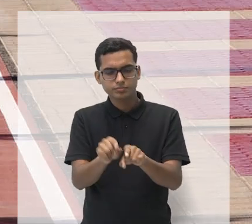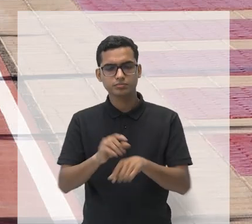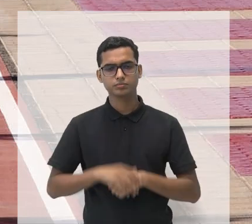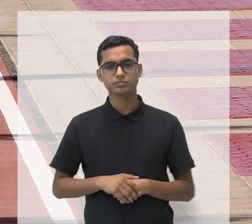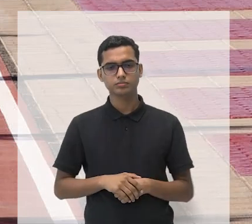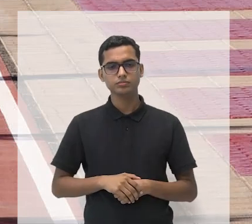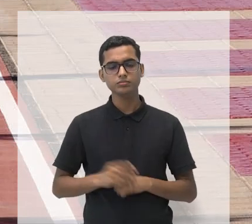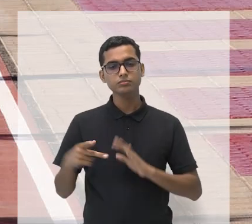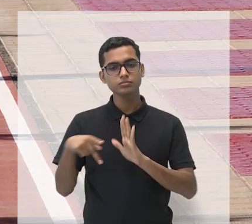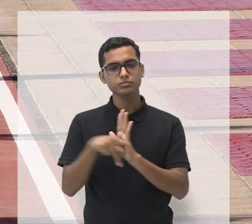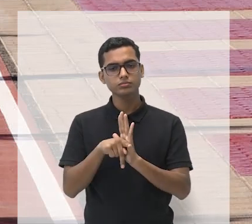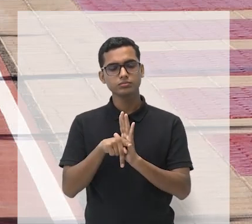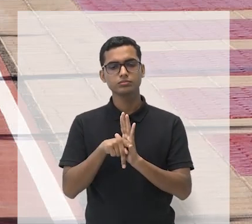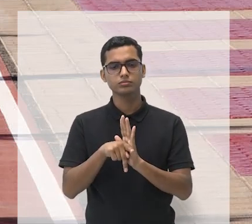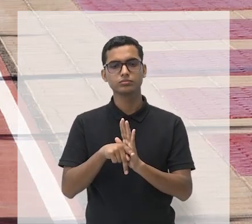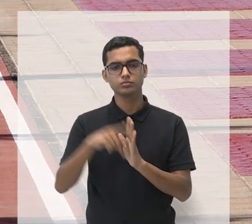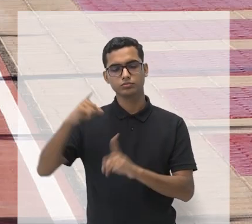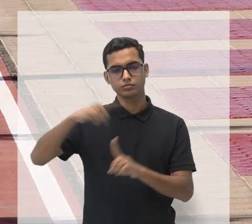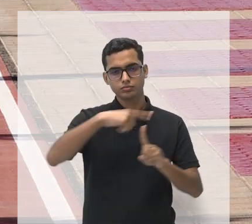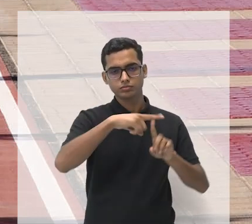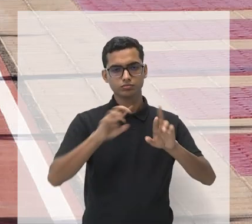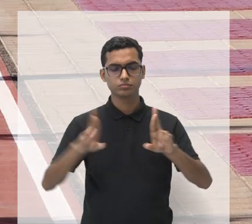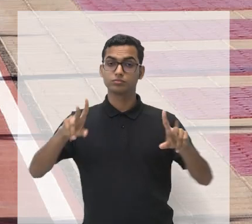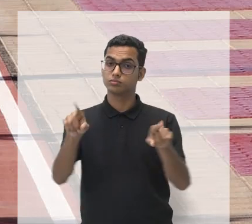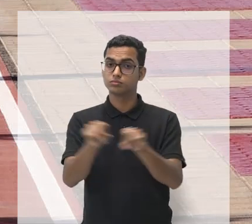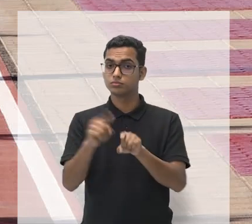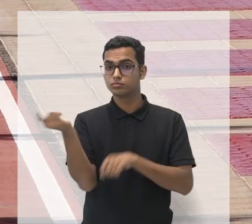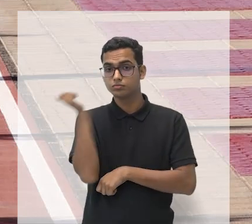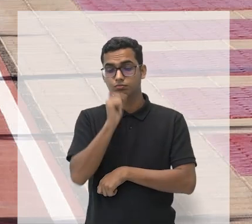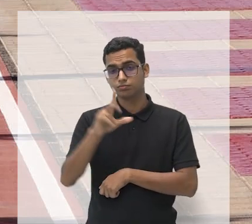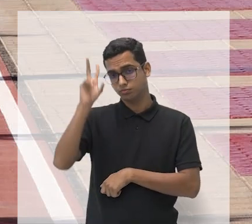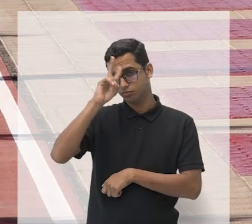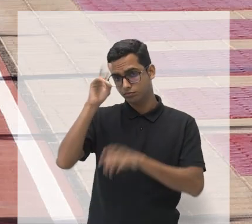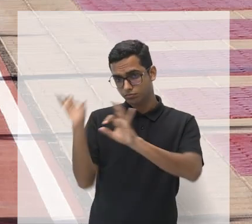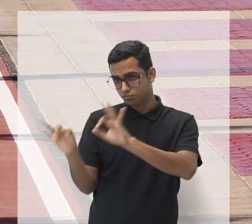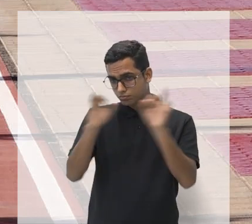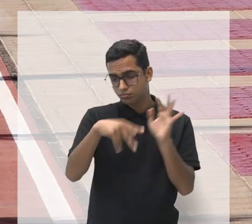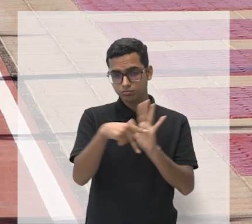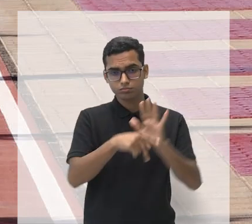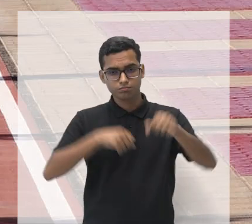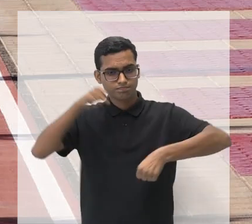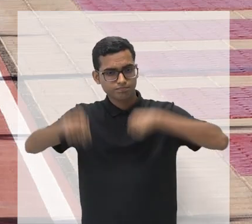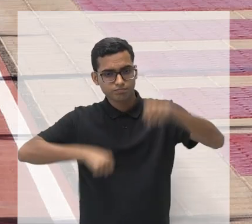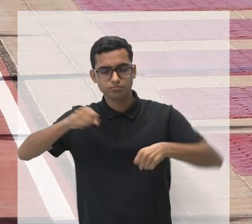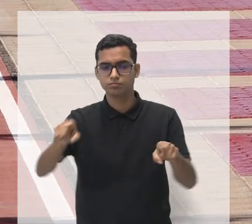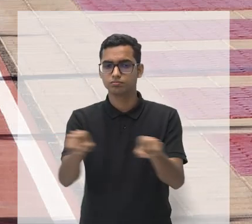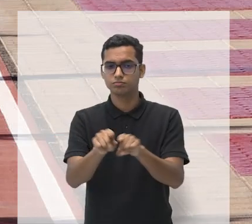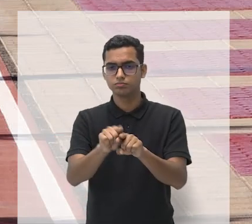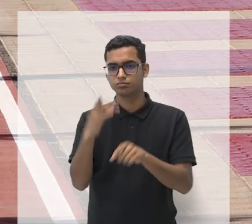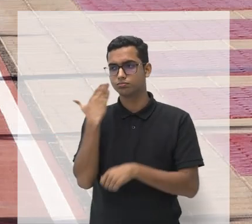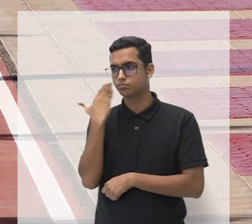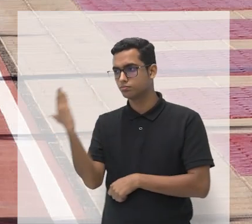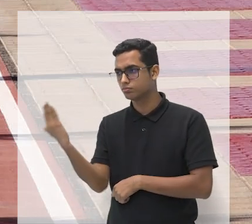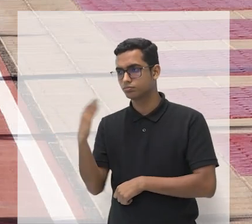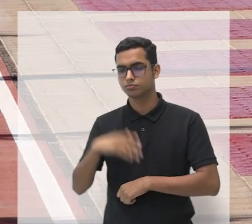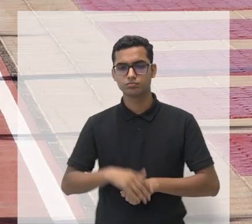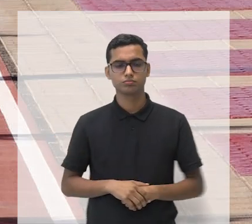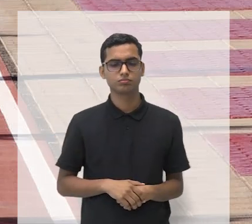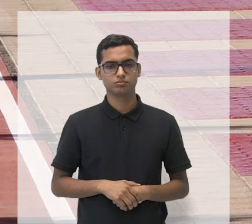para modalidades diferentes. Então, vamos relembrar um pouquinho da bike? Olha só. A